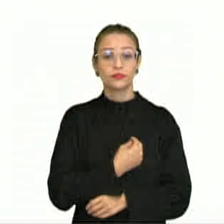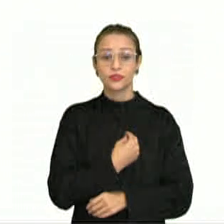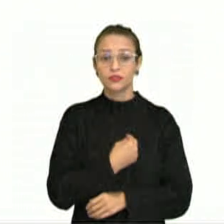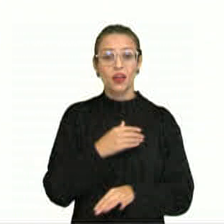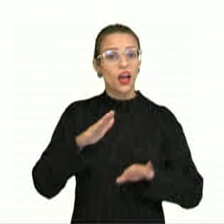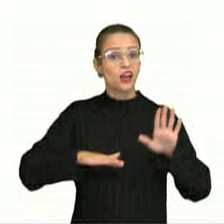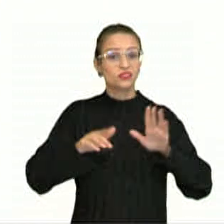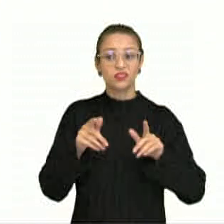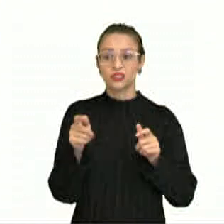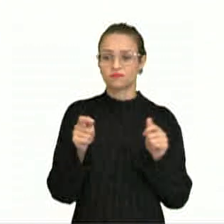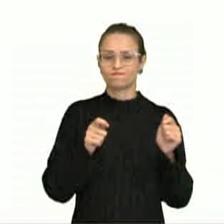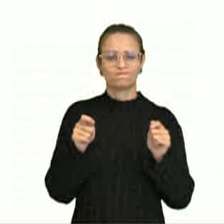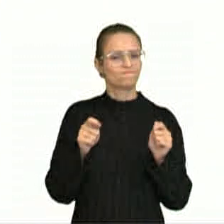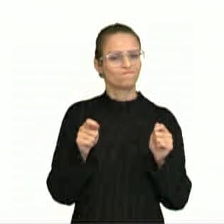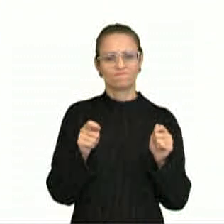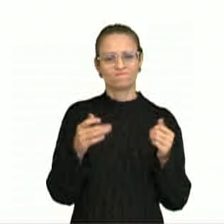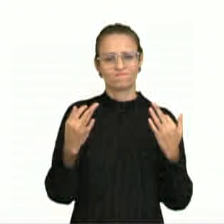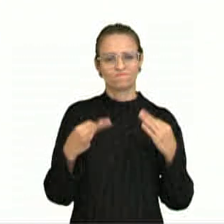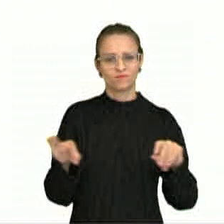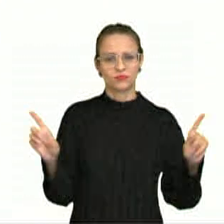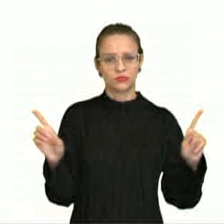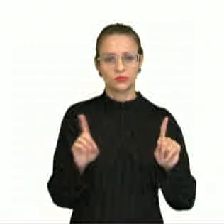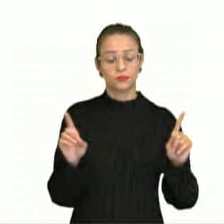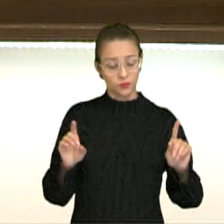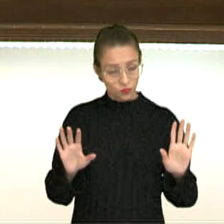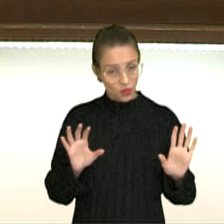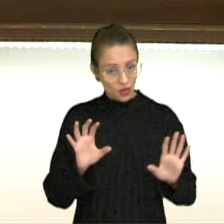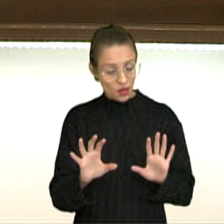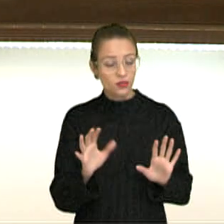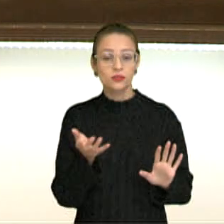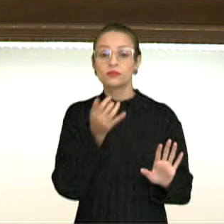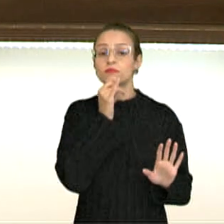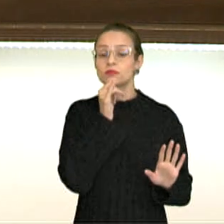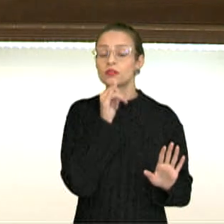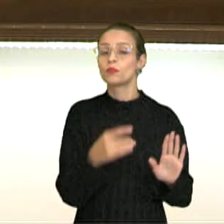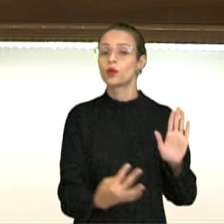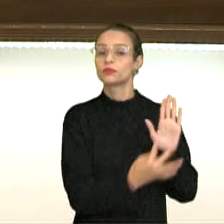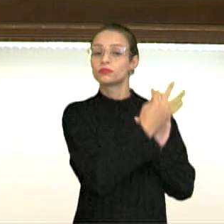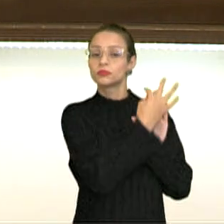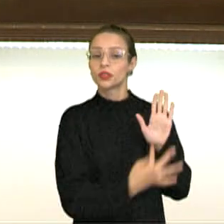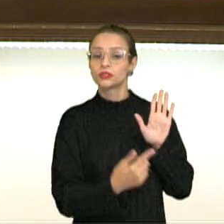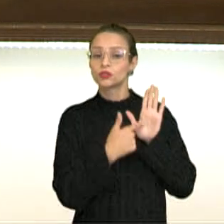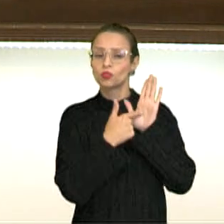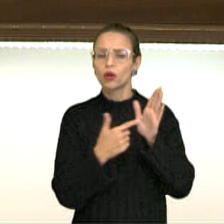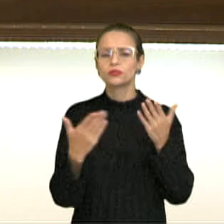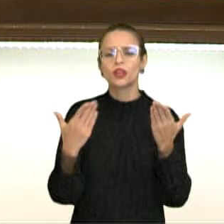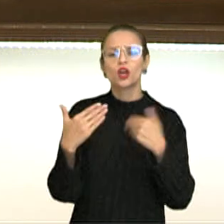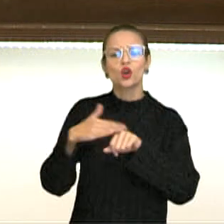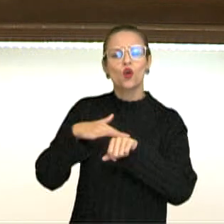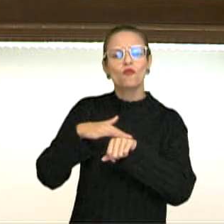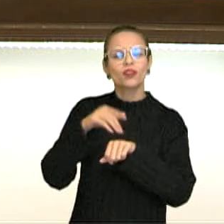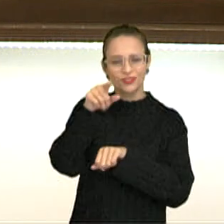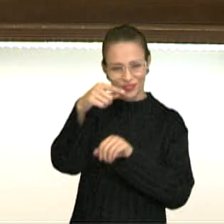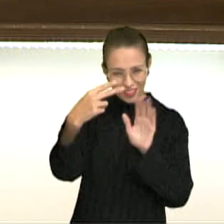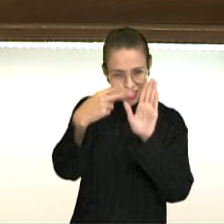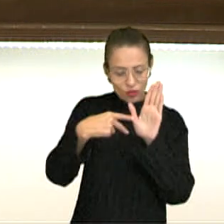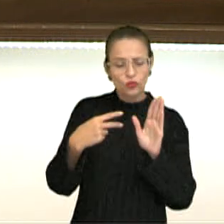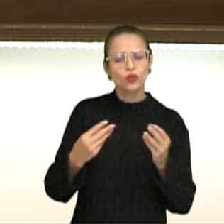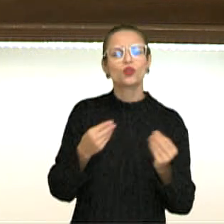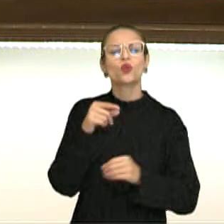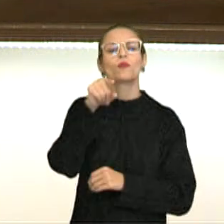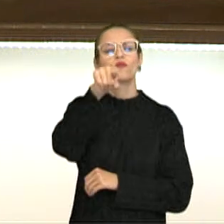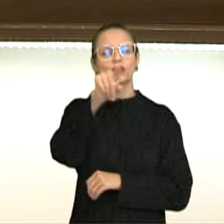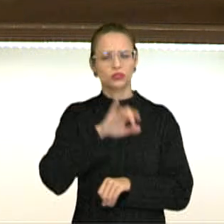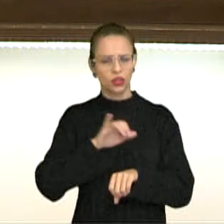não acontecem como você deseja. Nesse caso, o texto está indicando aqui, está conversando com o leitor e dizendo como que